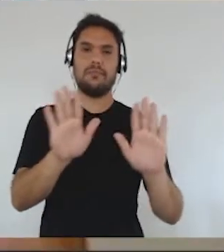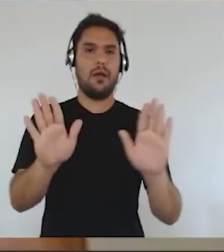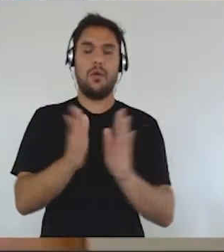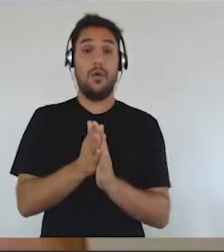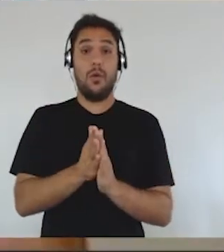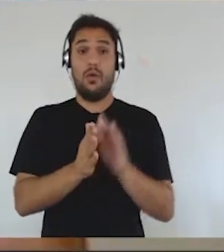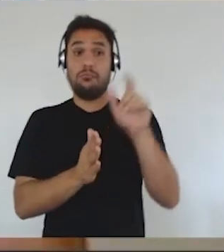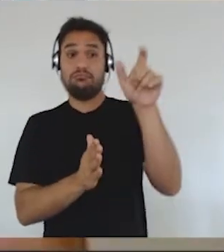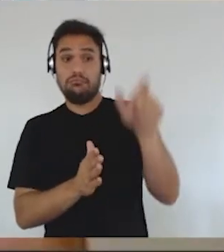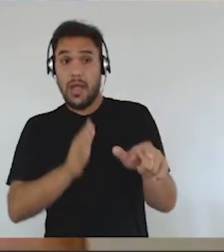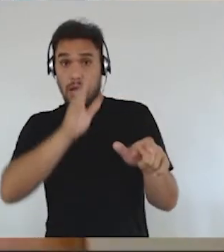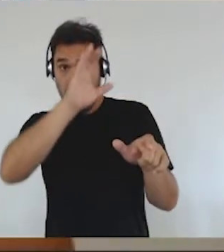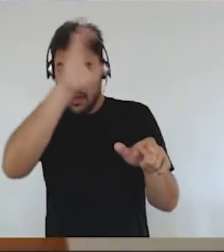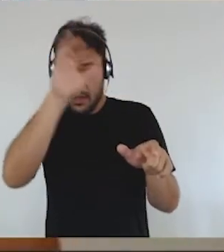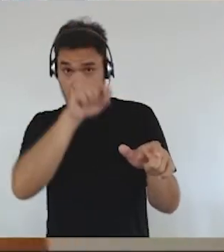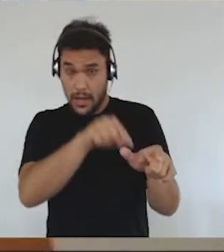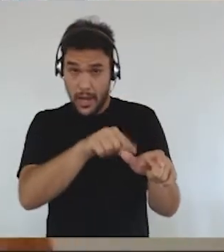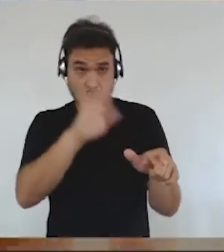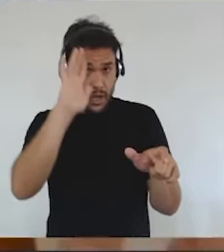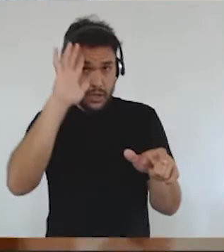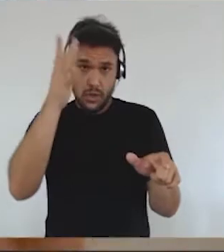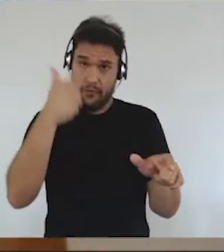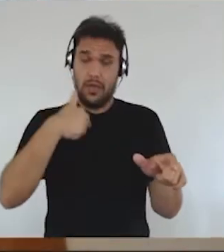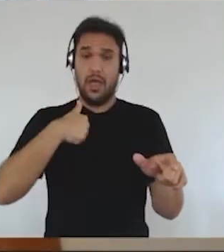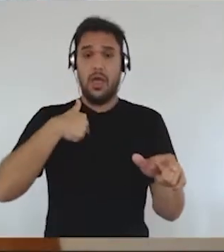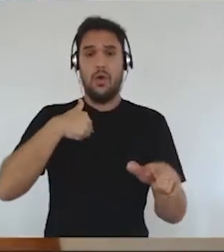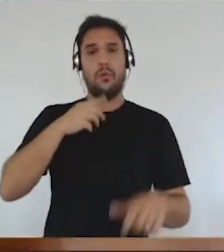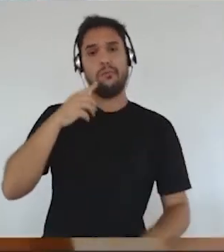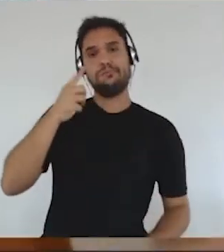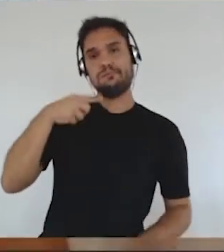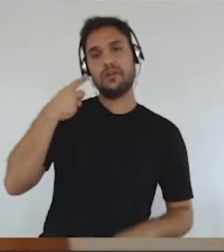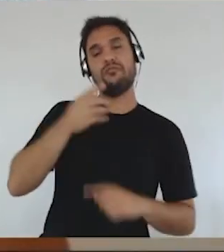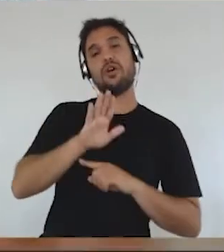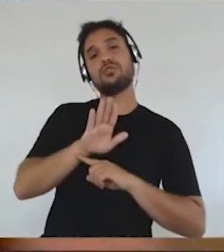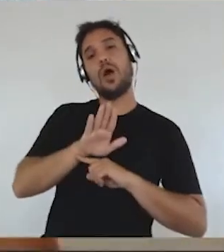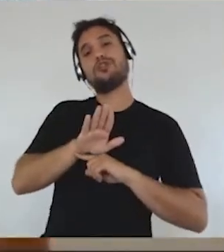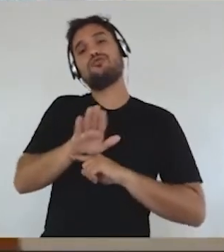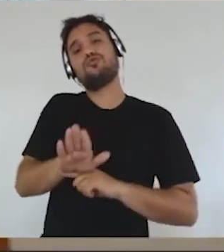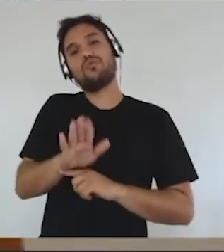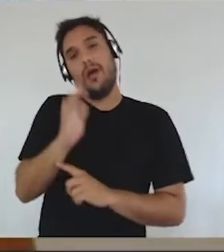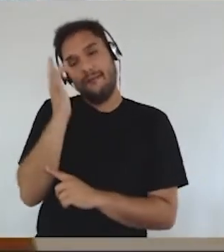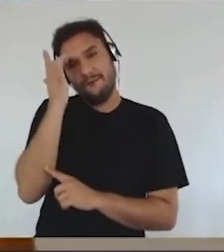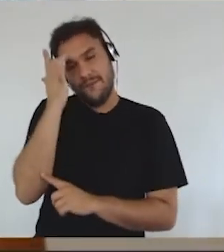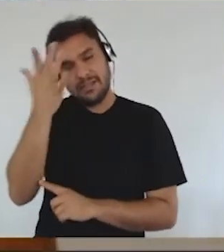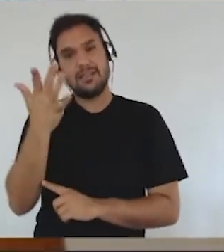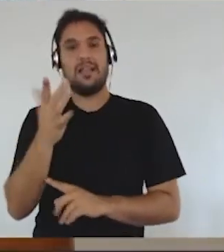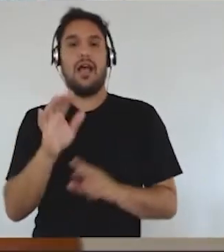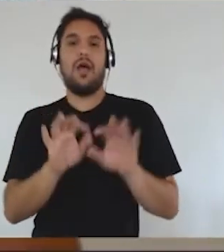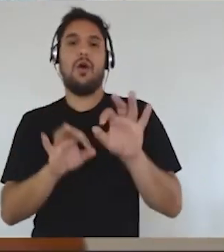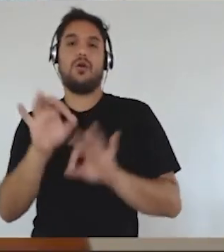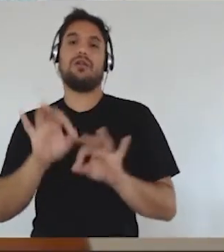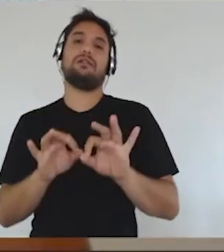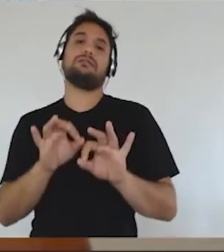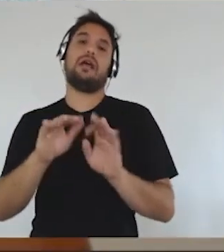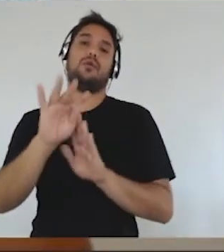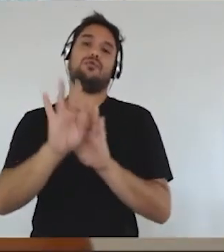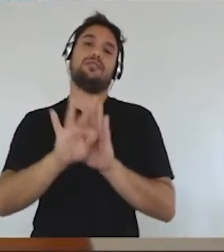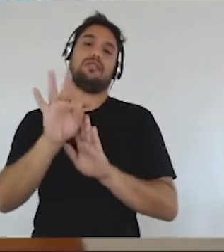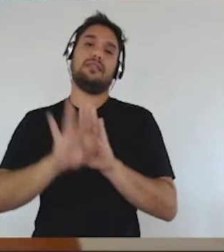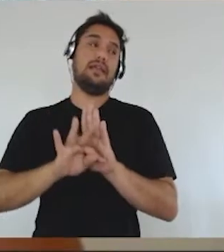o cliente resolve. A gente só ajuda o mediador a facilitar ao elaborar o termo da